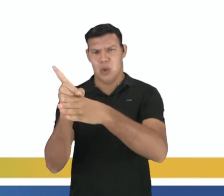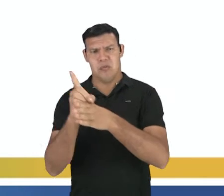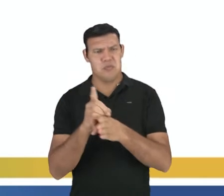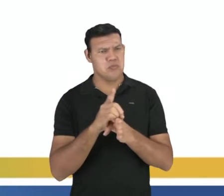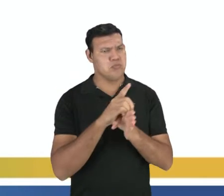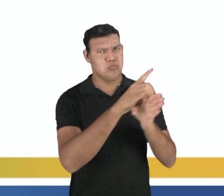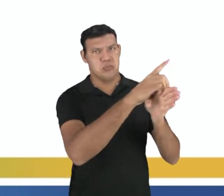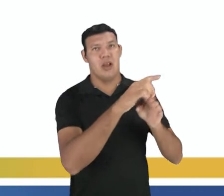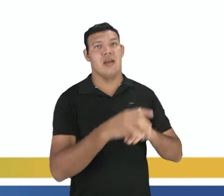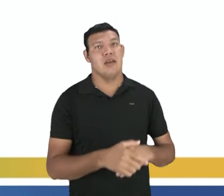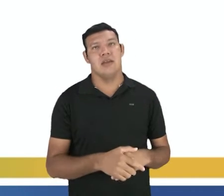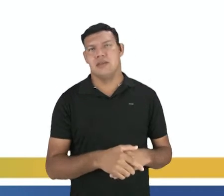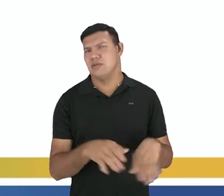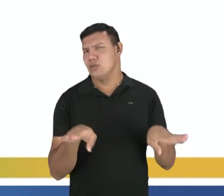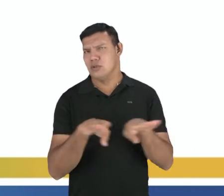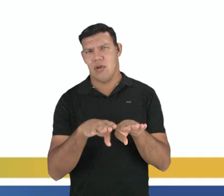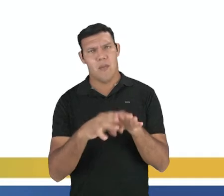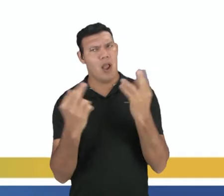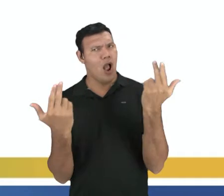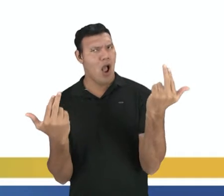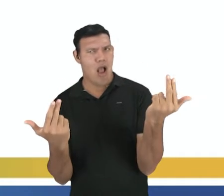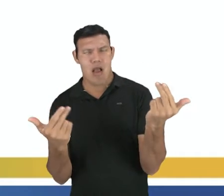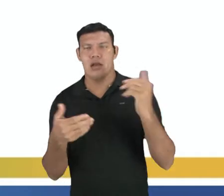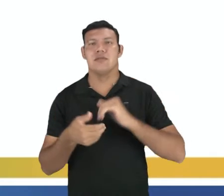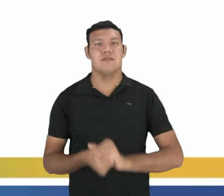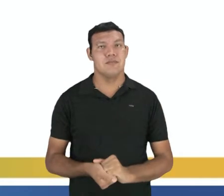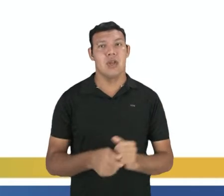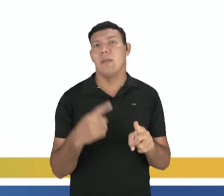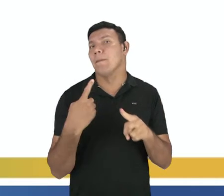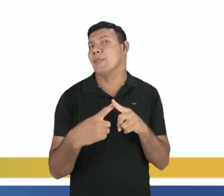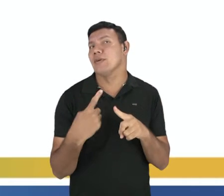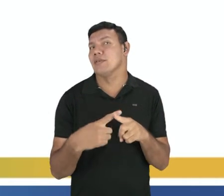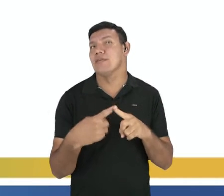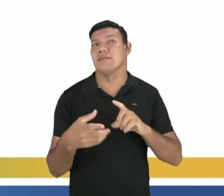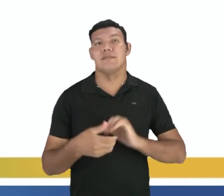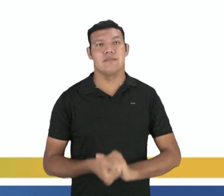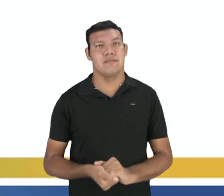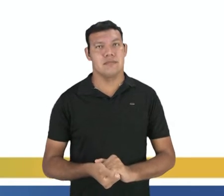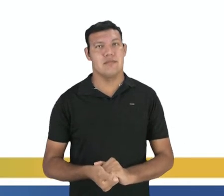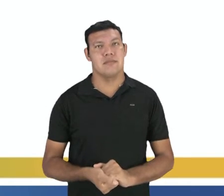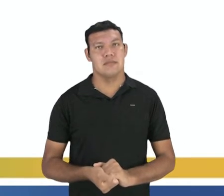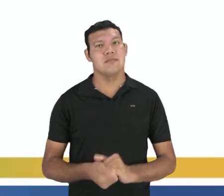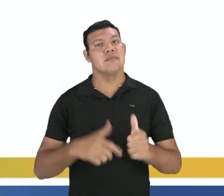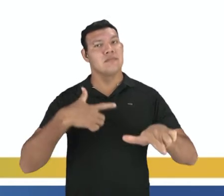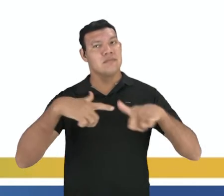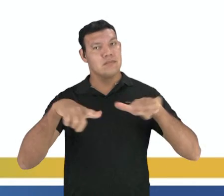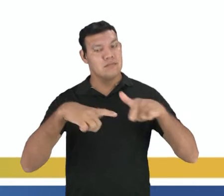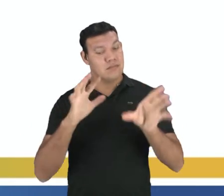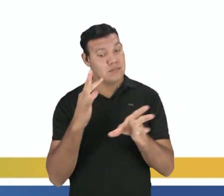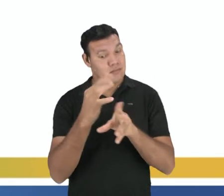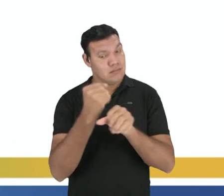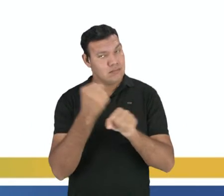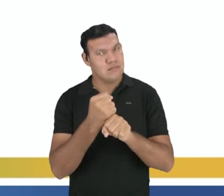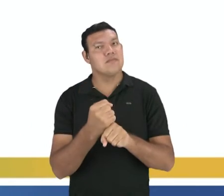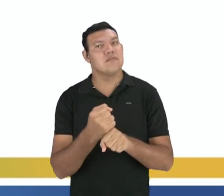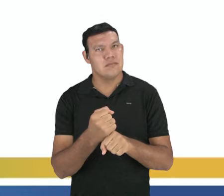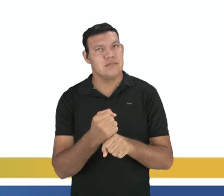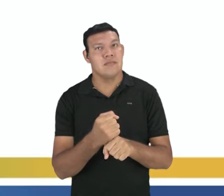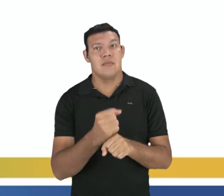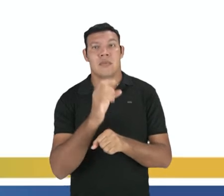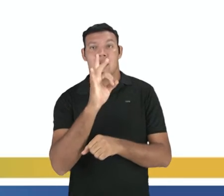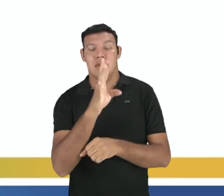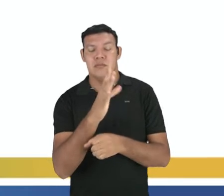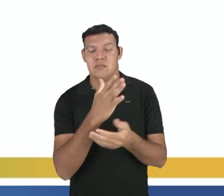e depois para cá Seria o mesmo trabalho tá porque Professor porque no trabalho no cálculo do trabalho você só